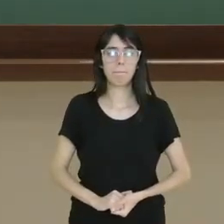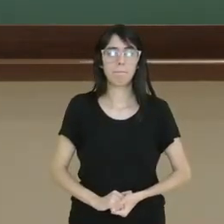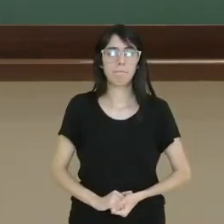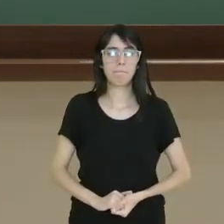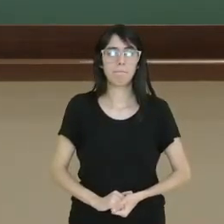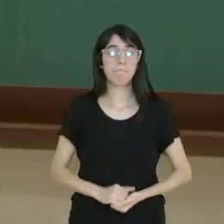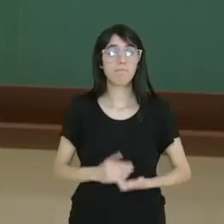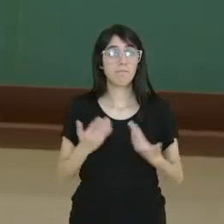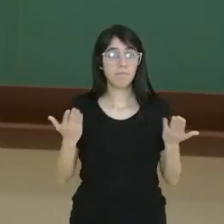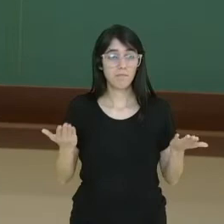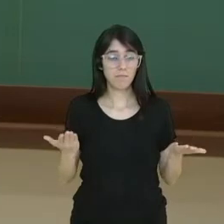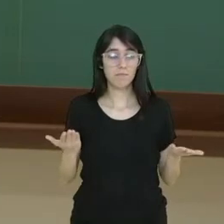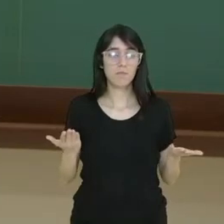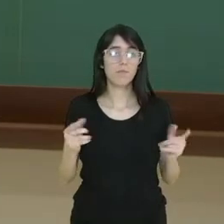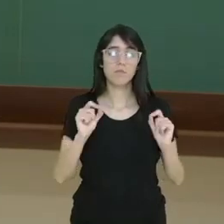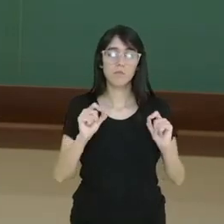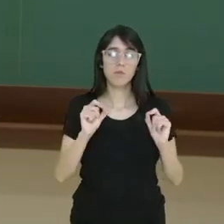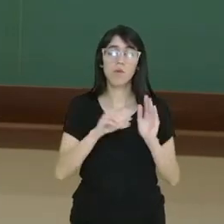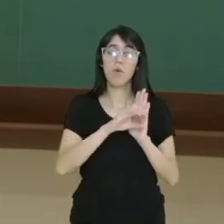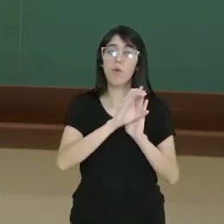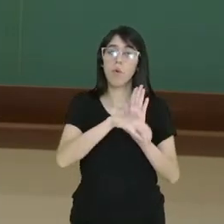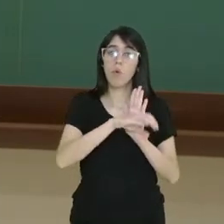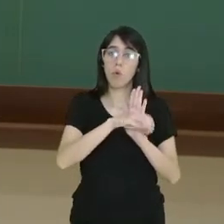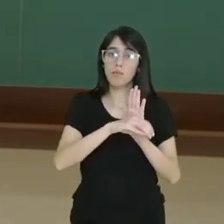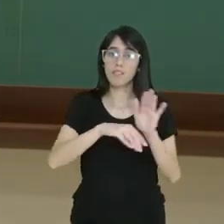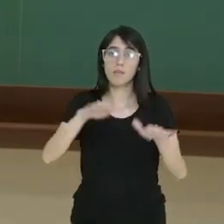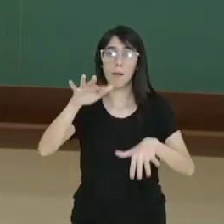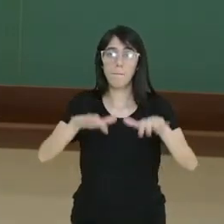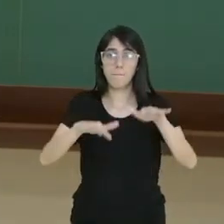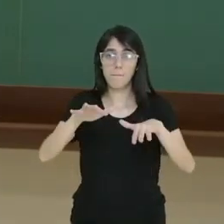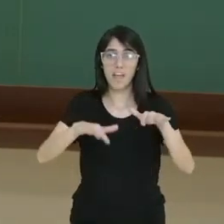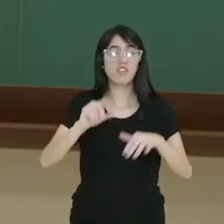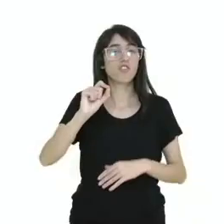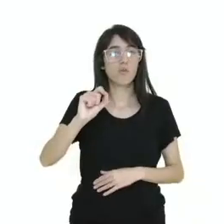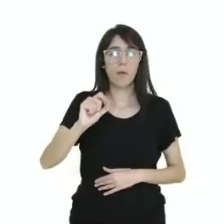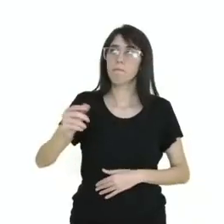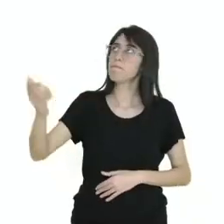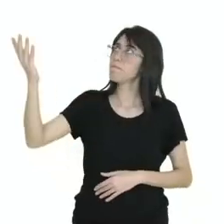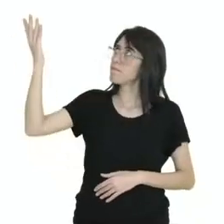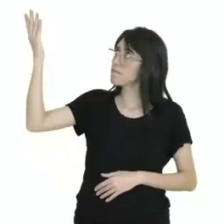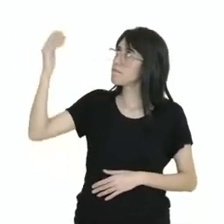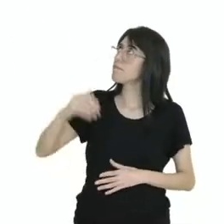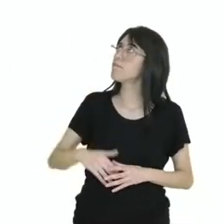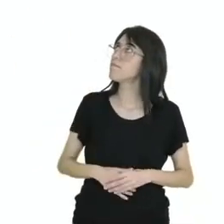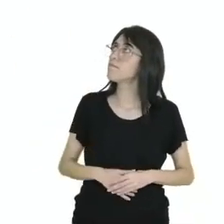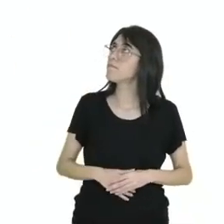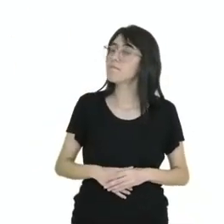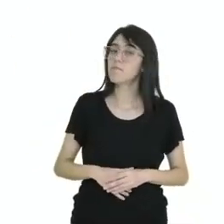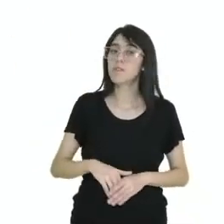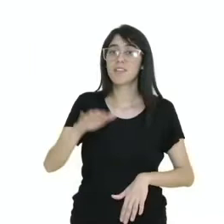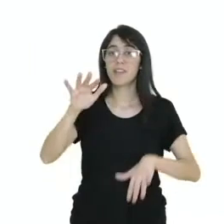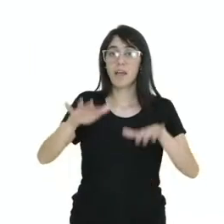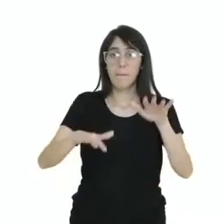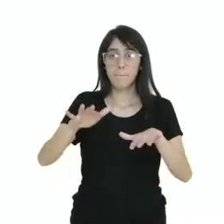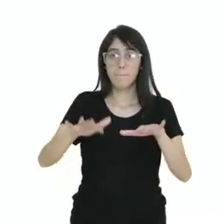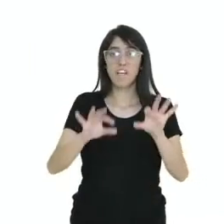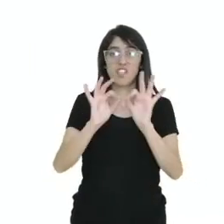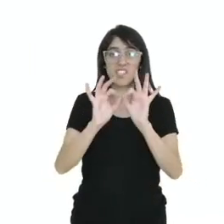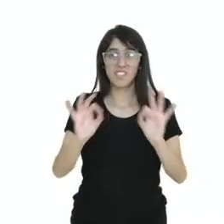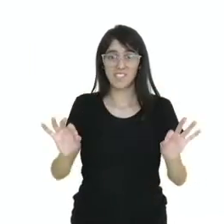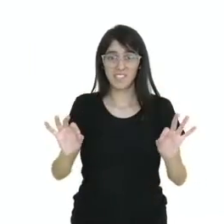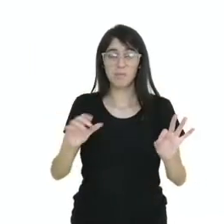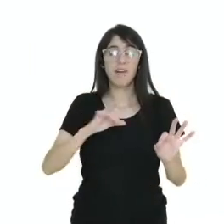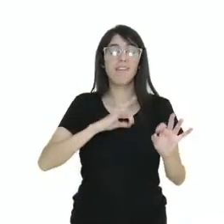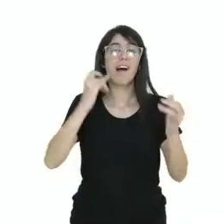Bom, então o conceito de média aritmética é esse aqui, ó. A média aritmética simples de uma série